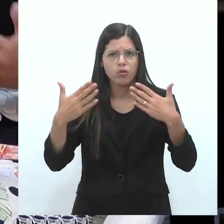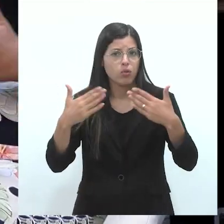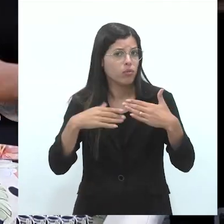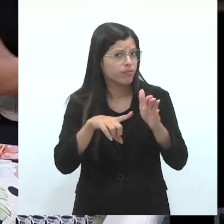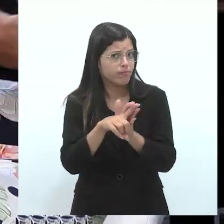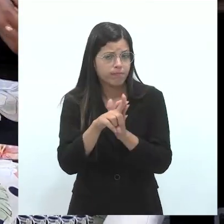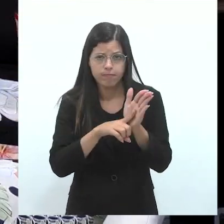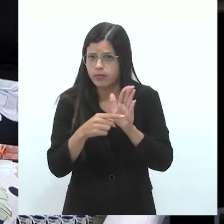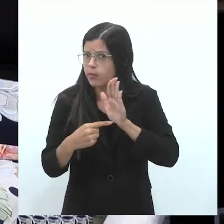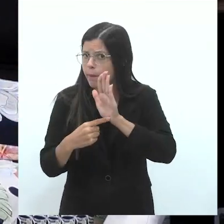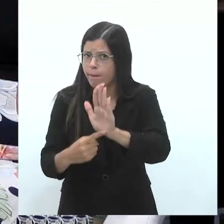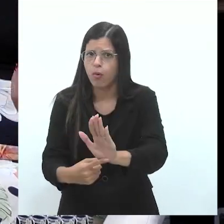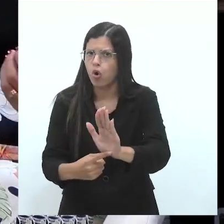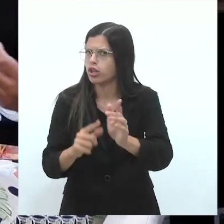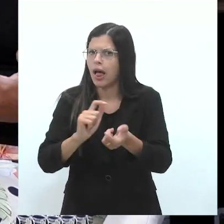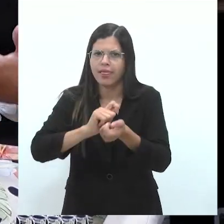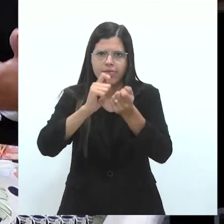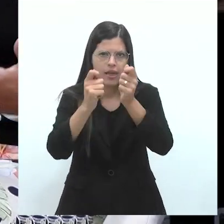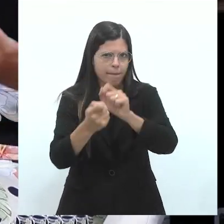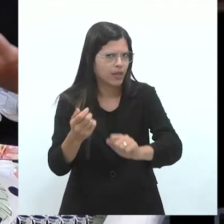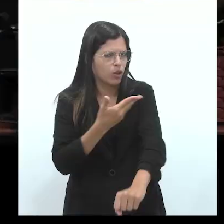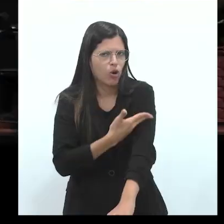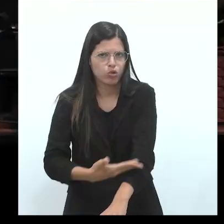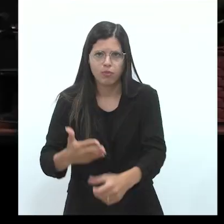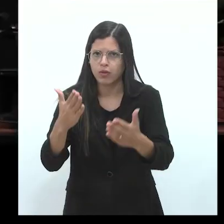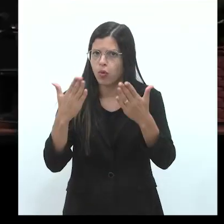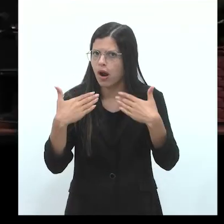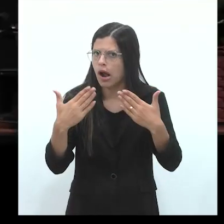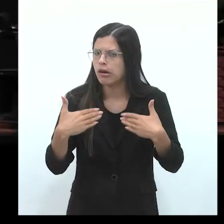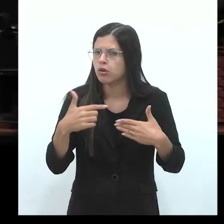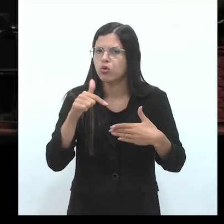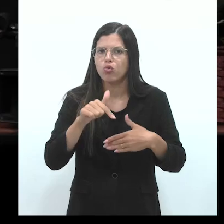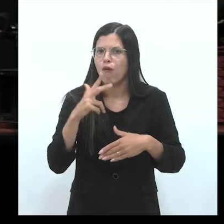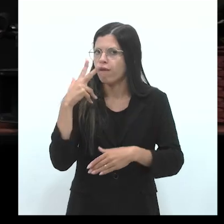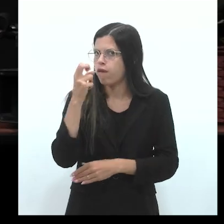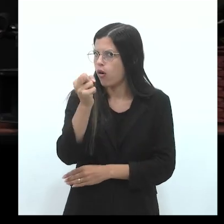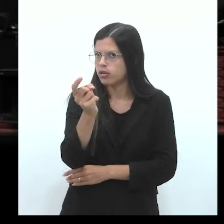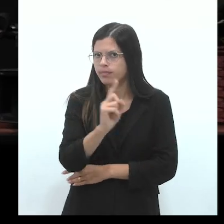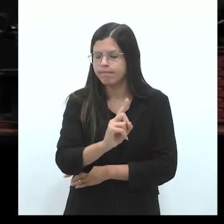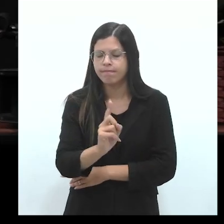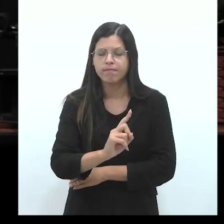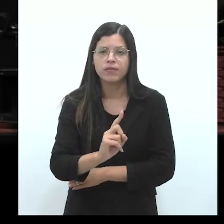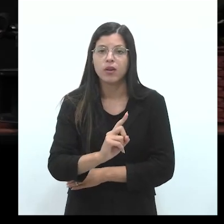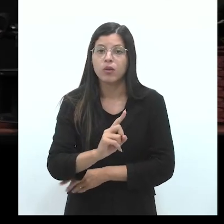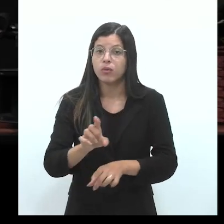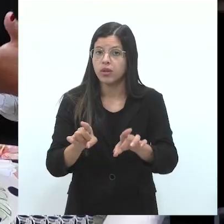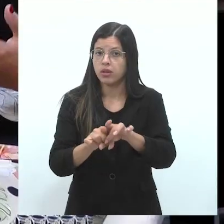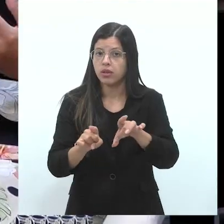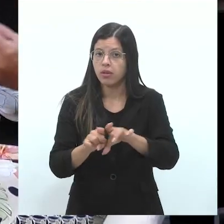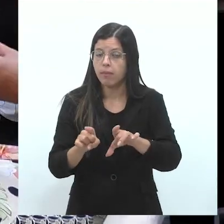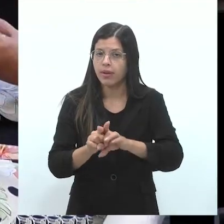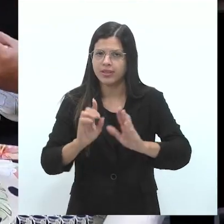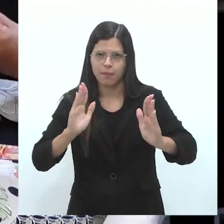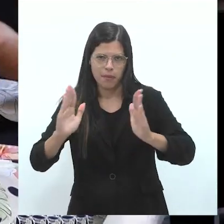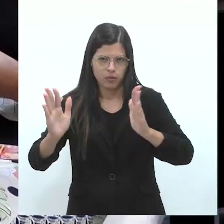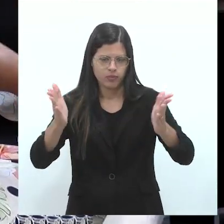contrário. Nós não estamos adaptados a esse tipo de calor, a esses eventos extremos. E mais ainda, a onda de calor, ela